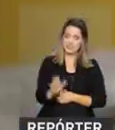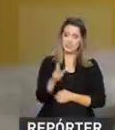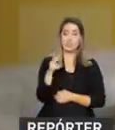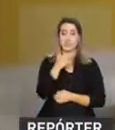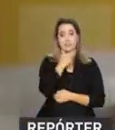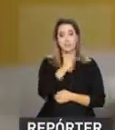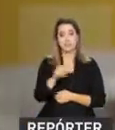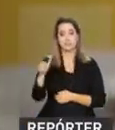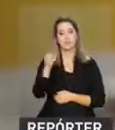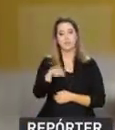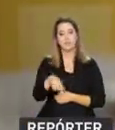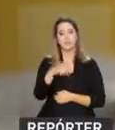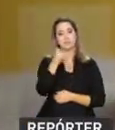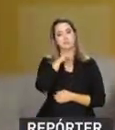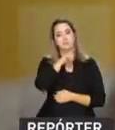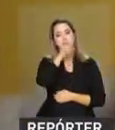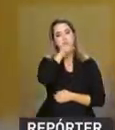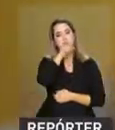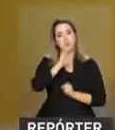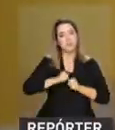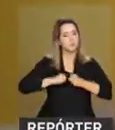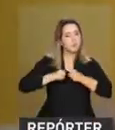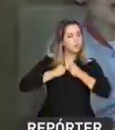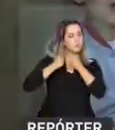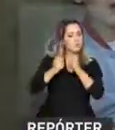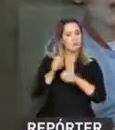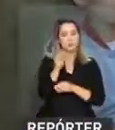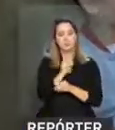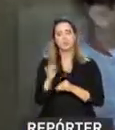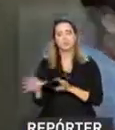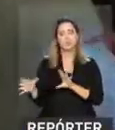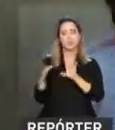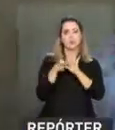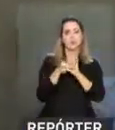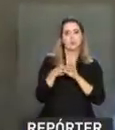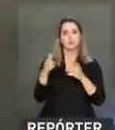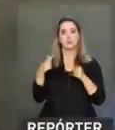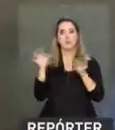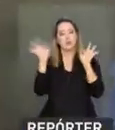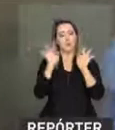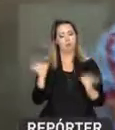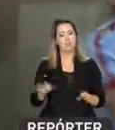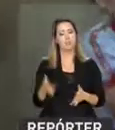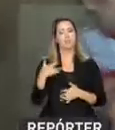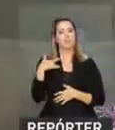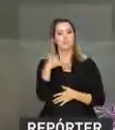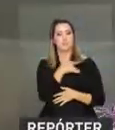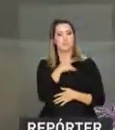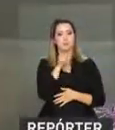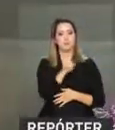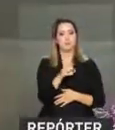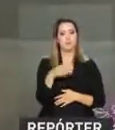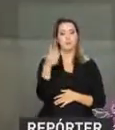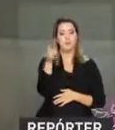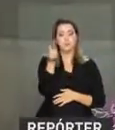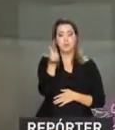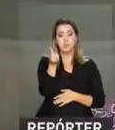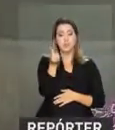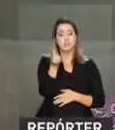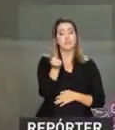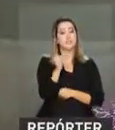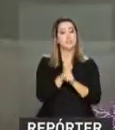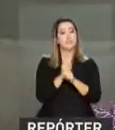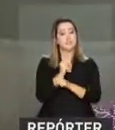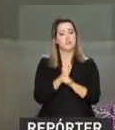irmãos. A mãe, Alessandra, não mede esforços para manter essa turminha, além de feliz, saudável. Há 6 anos, ela e o